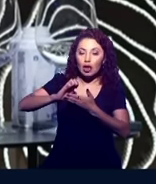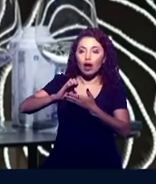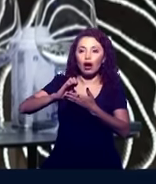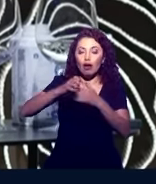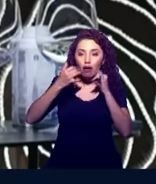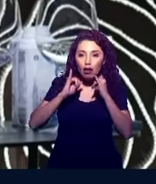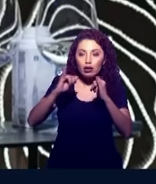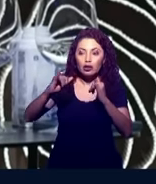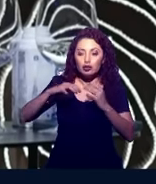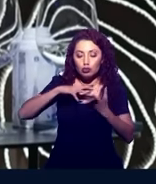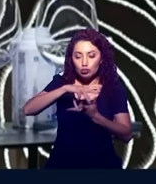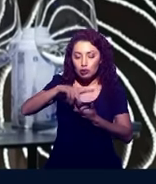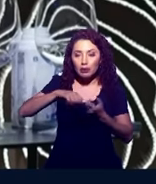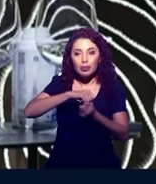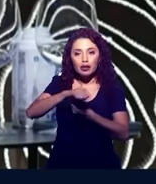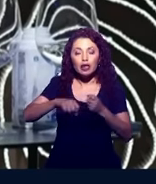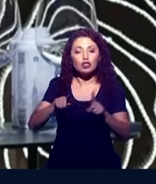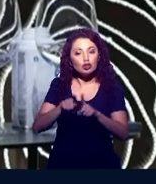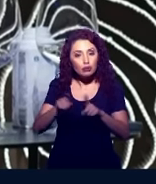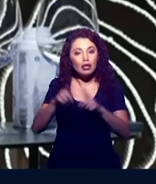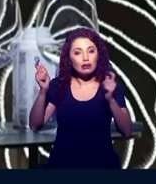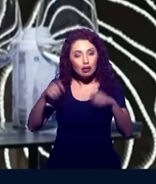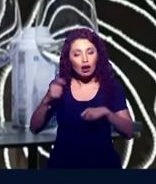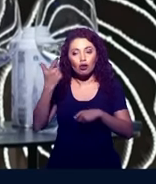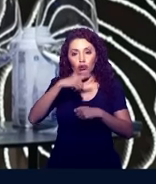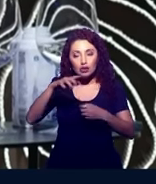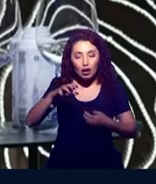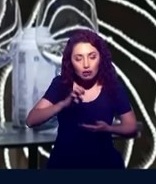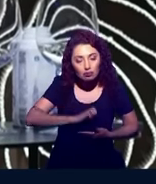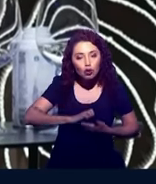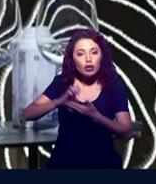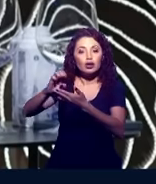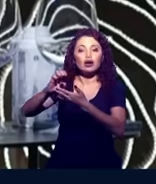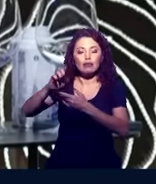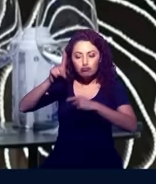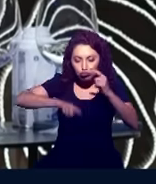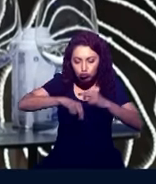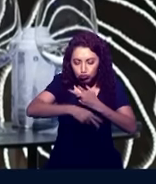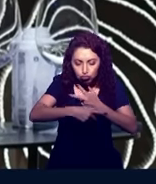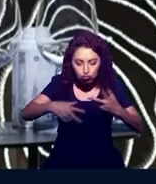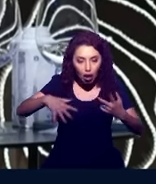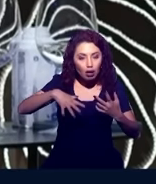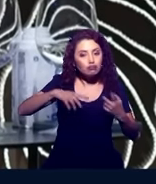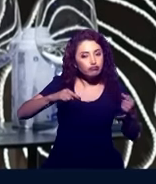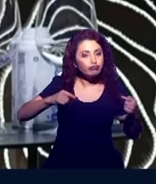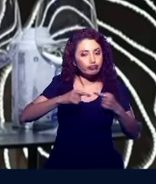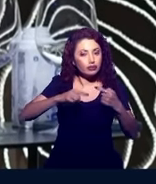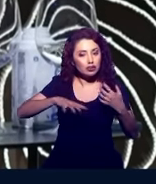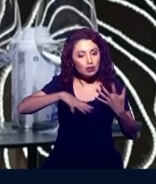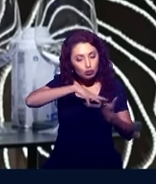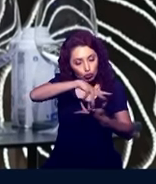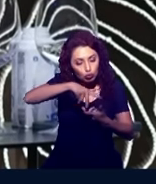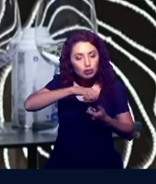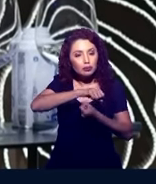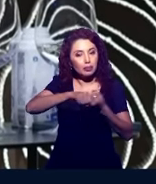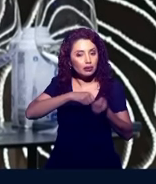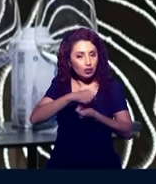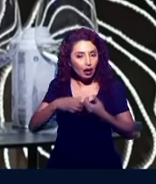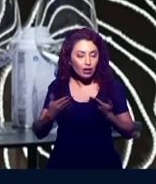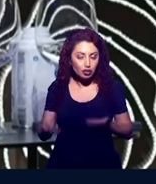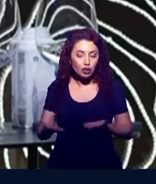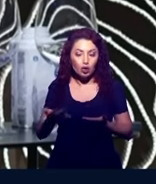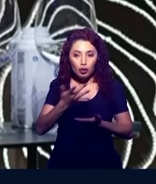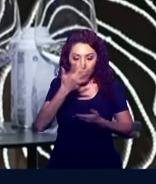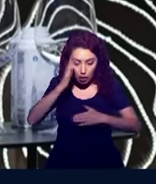exportador de produtos verdes produzidos a partir de energia limpa E para isso também há muito mercado o sujeito produz